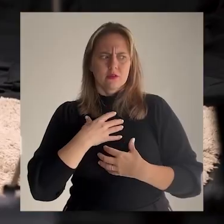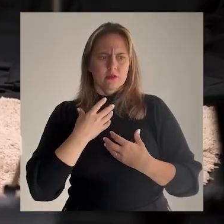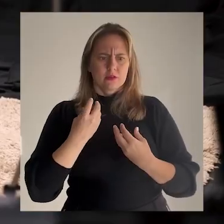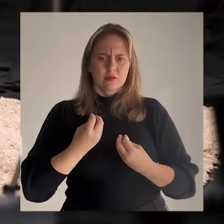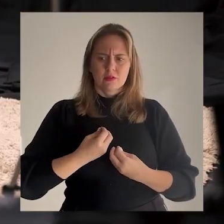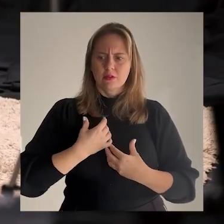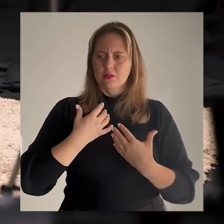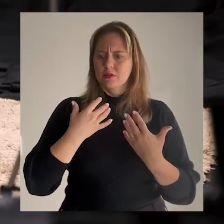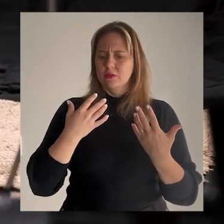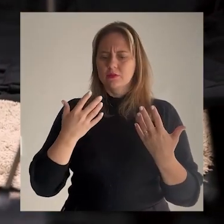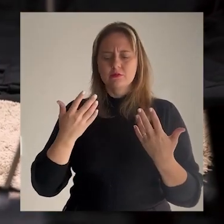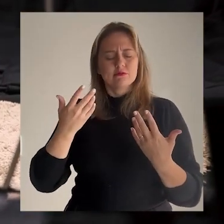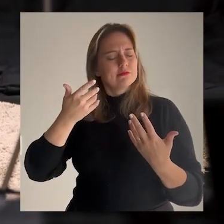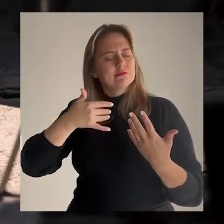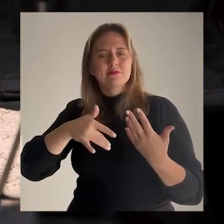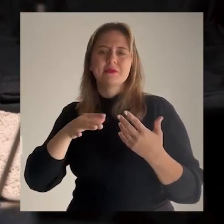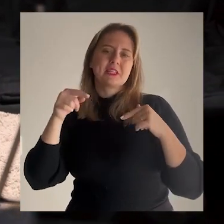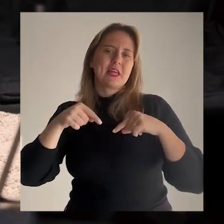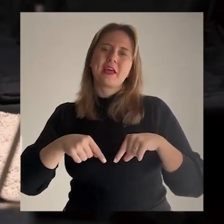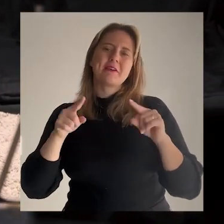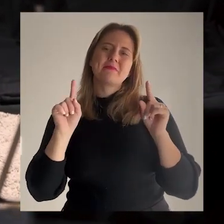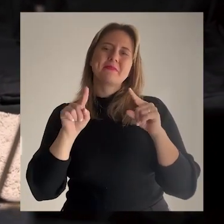flow e tá aí.